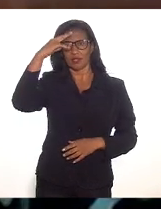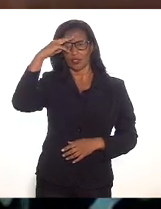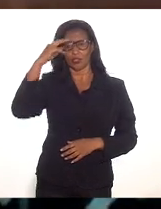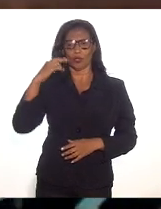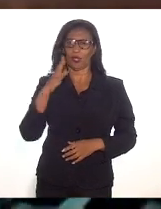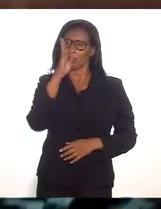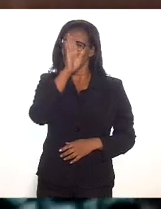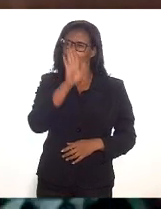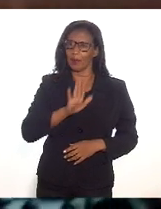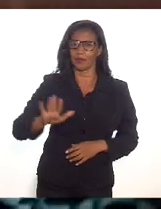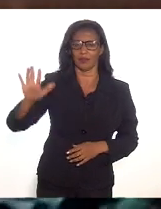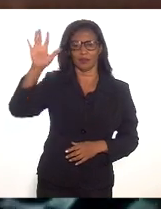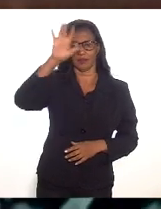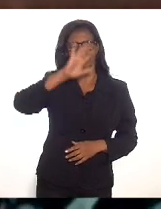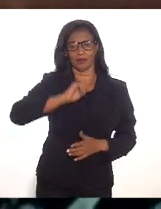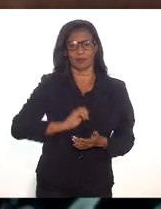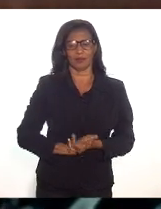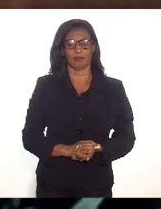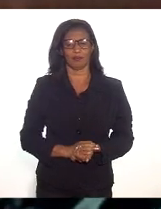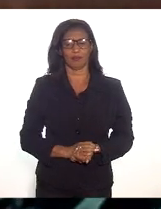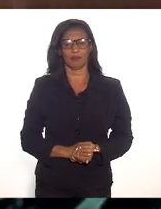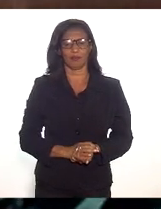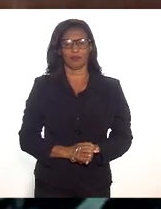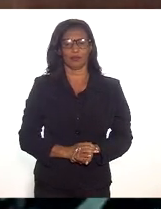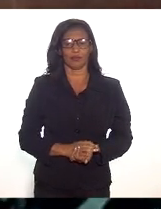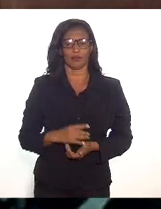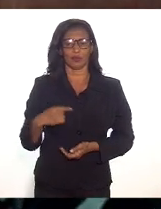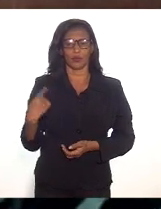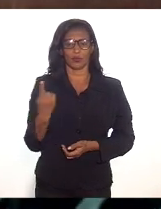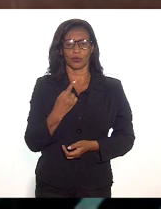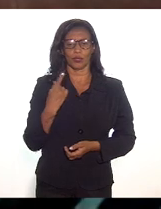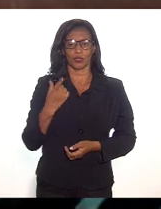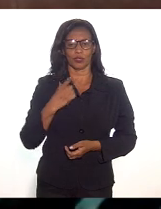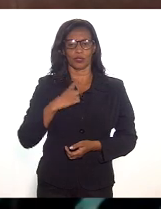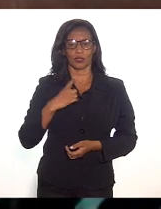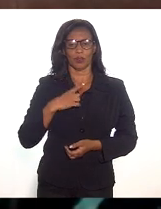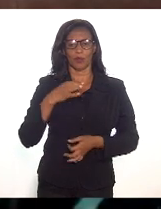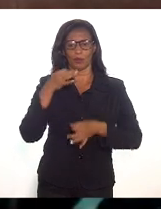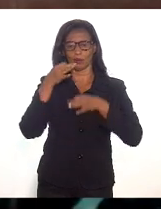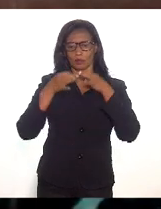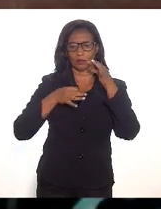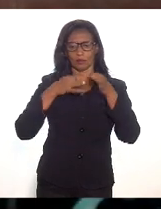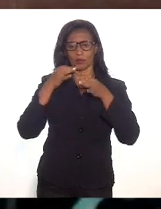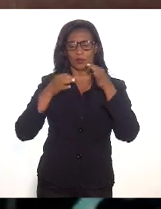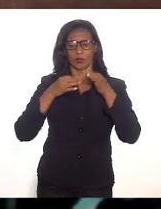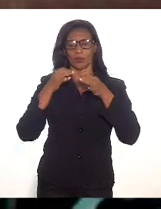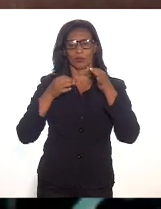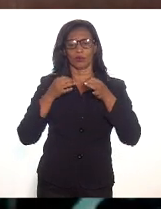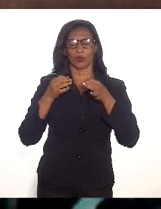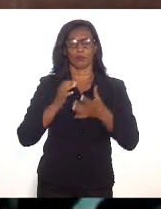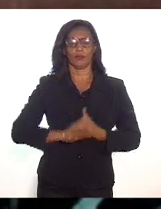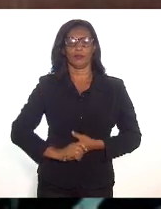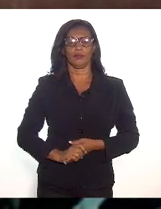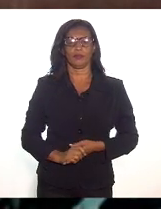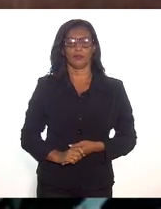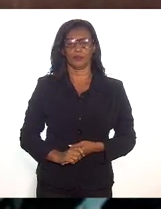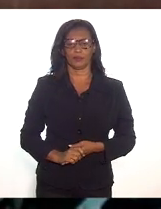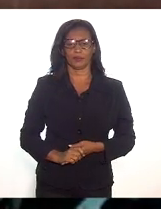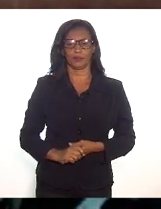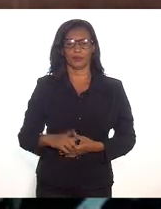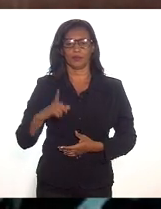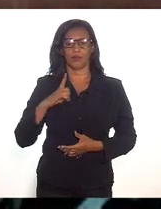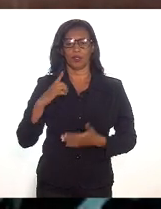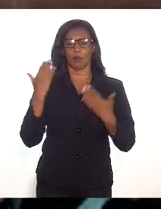do Brasil. Nós temos uma questão muito delicada em relação ao Pacto Federativo. Nós temos